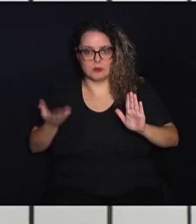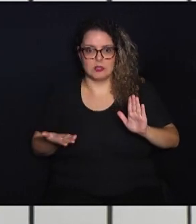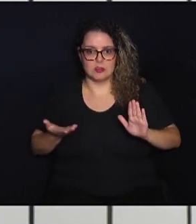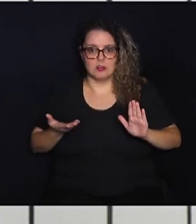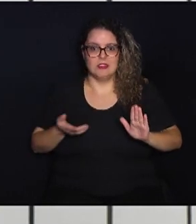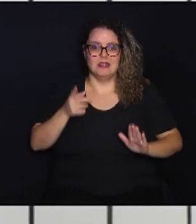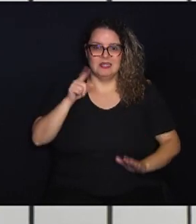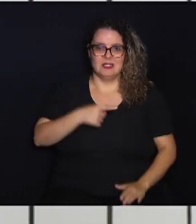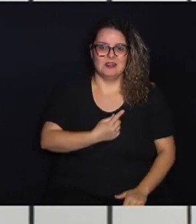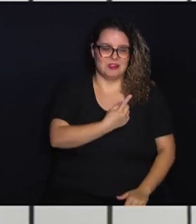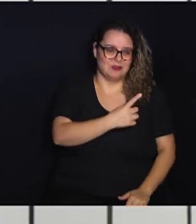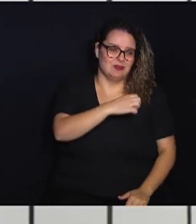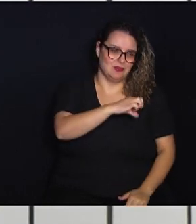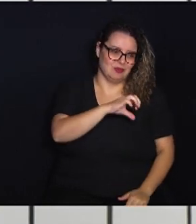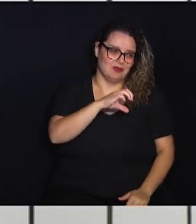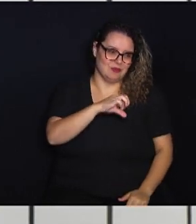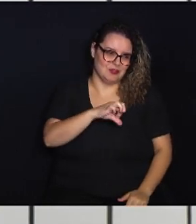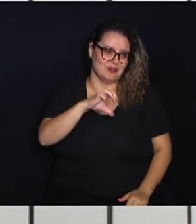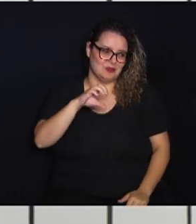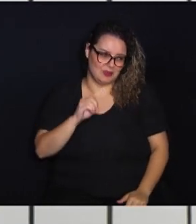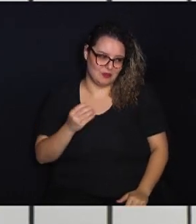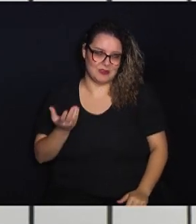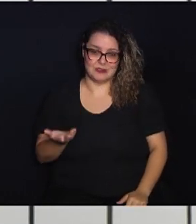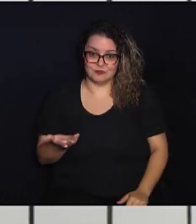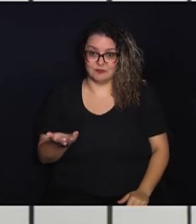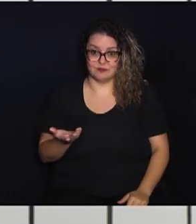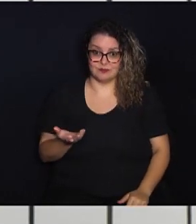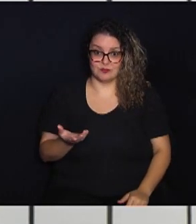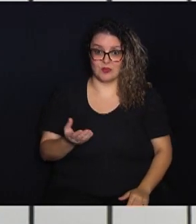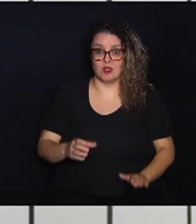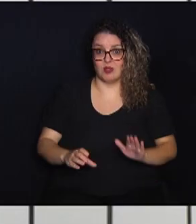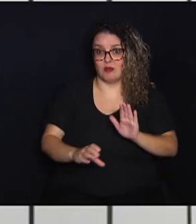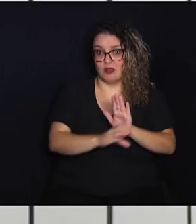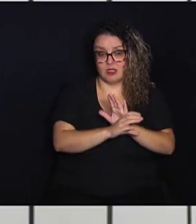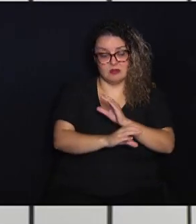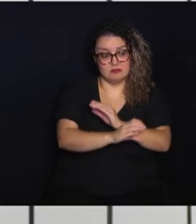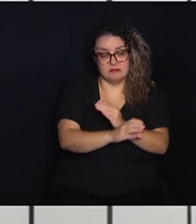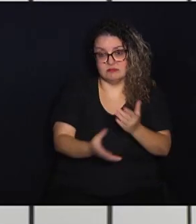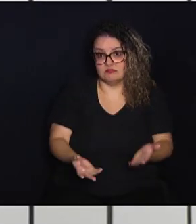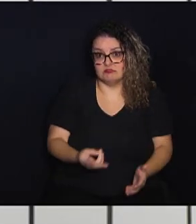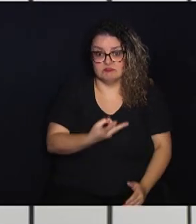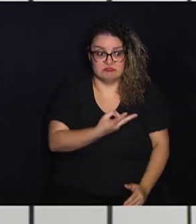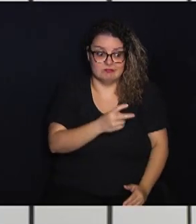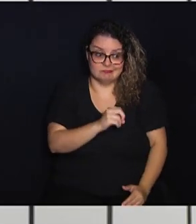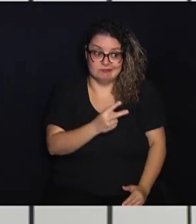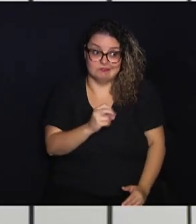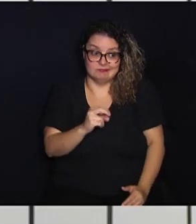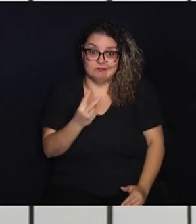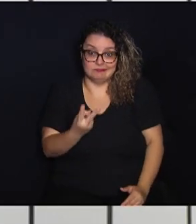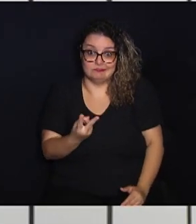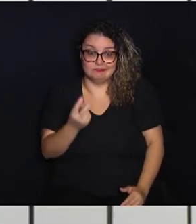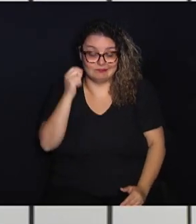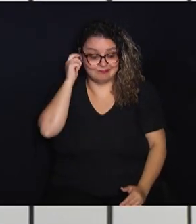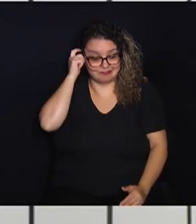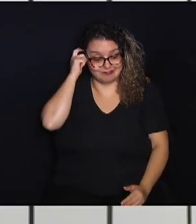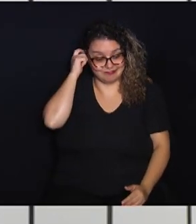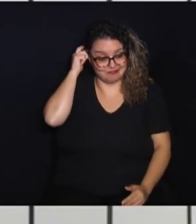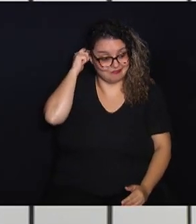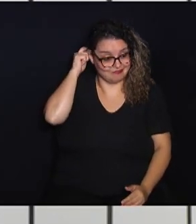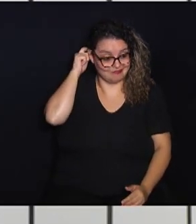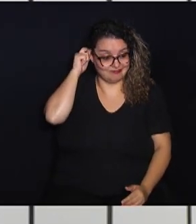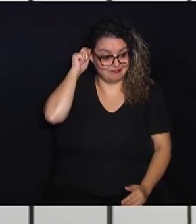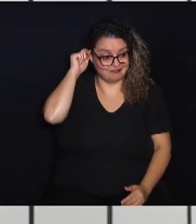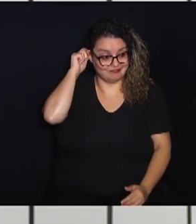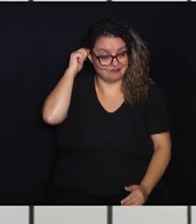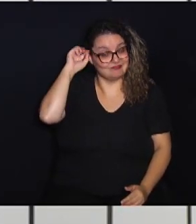ser de 1990, né? Enquanto o Código Civil vigente é de 2002, ou seja, a legislação